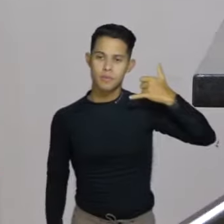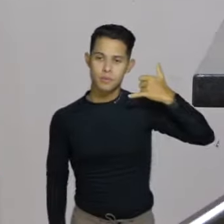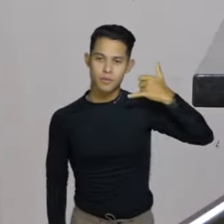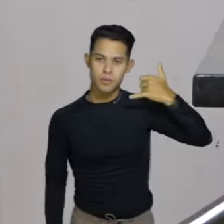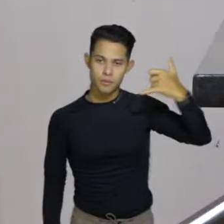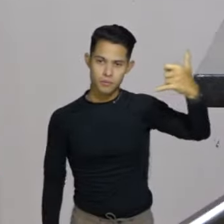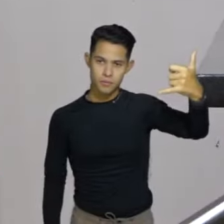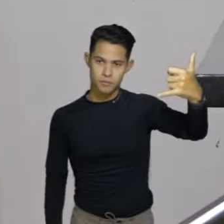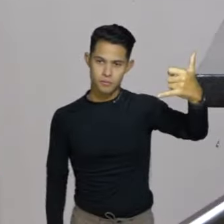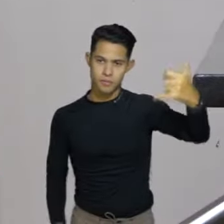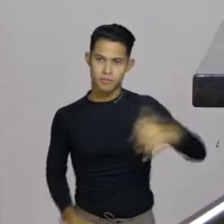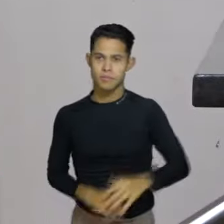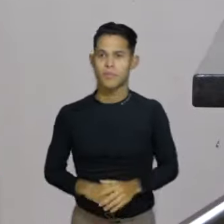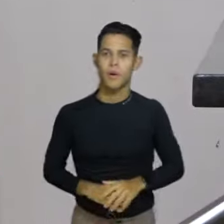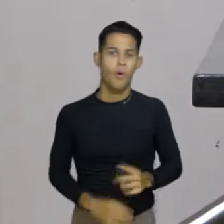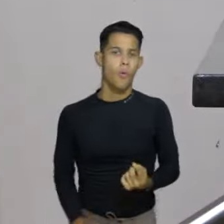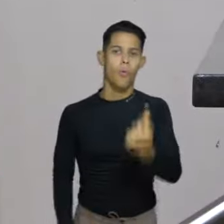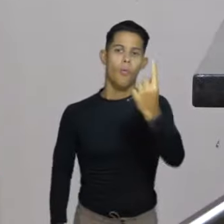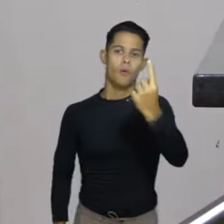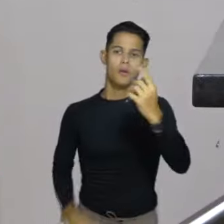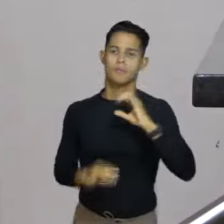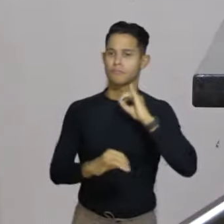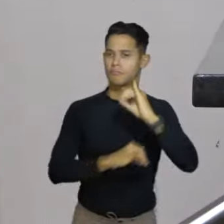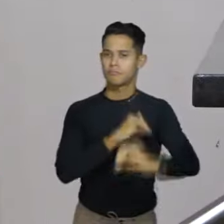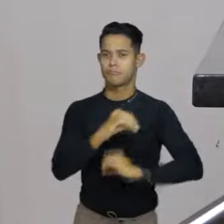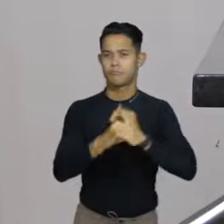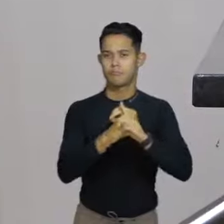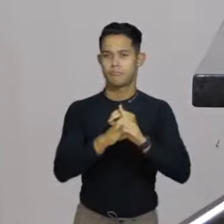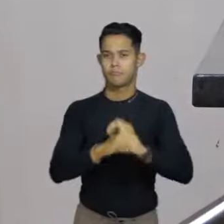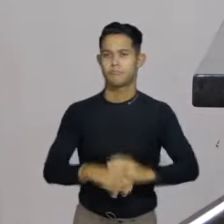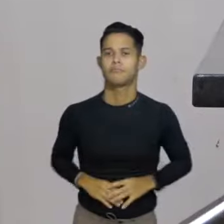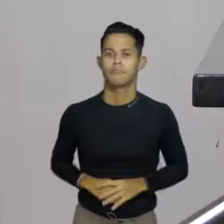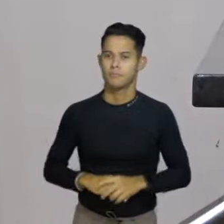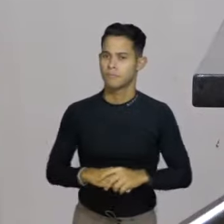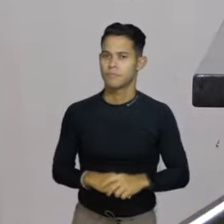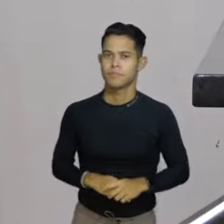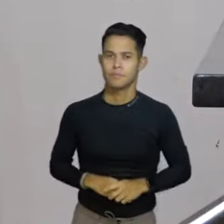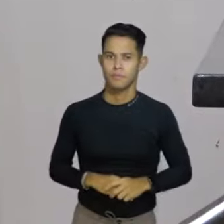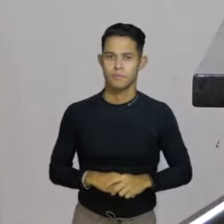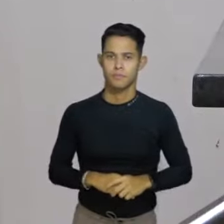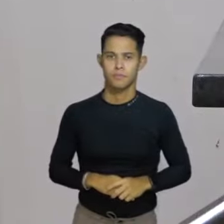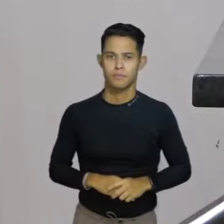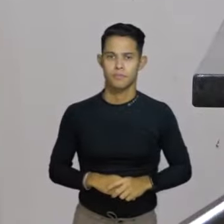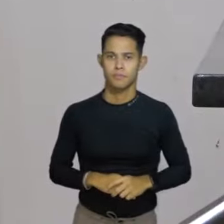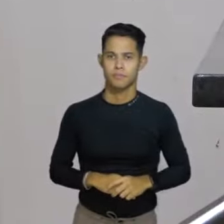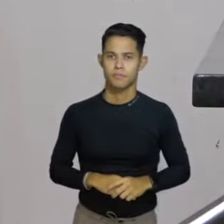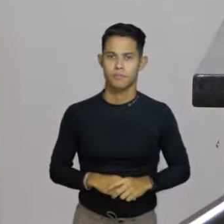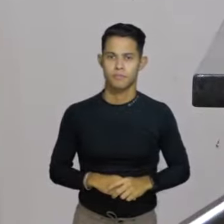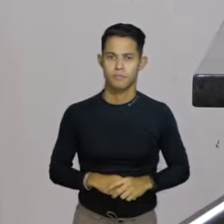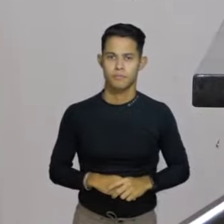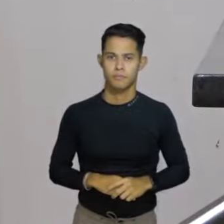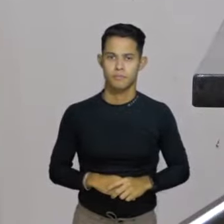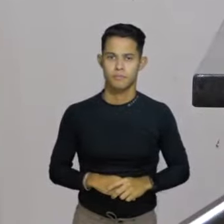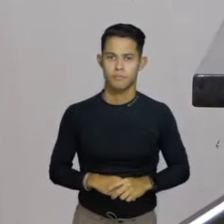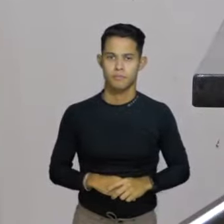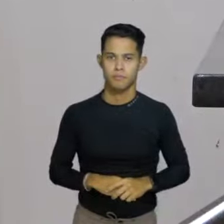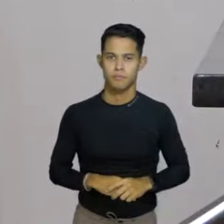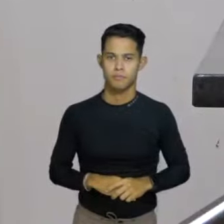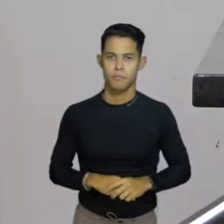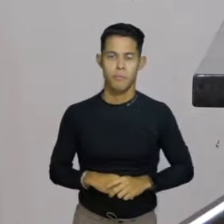ó única voz é a internet pro restante dos